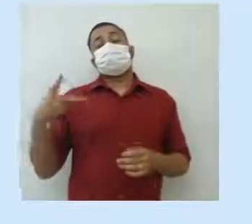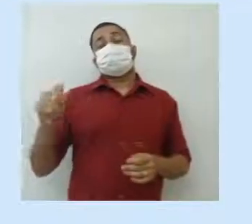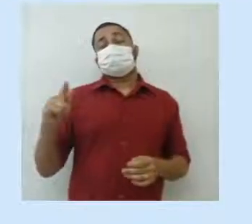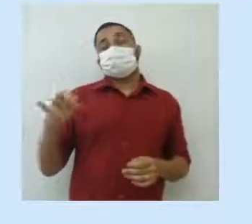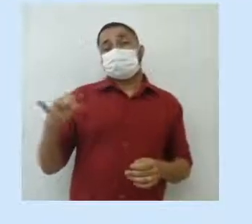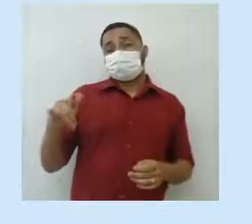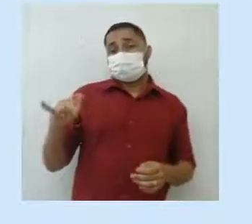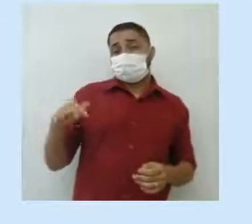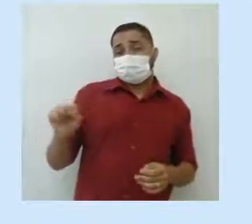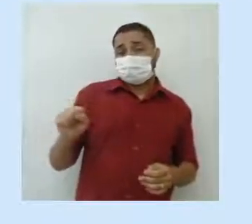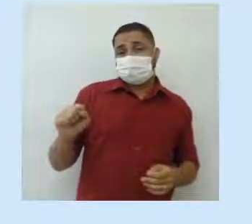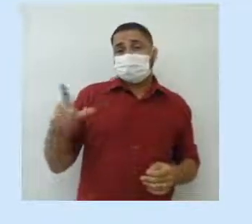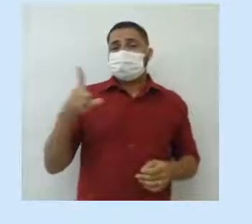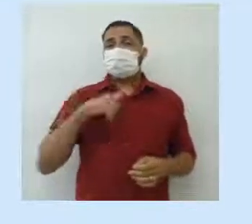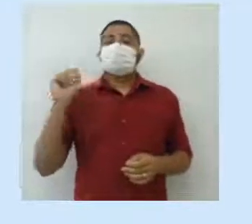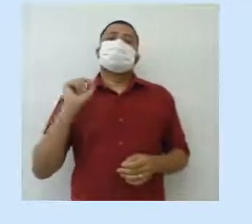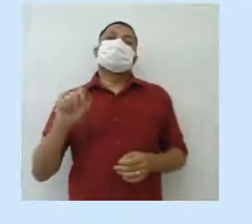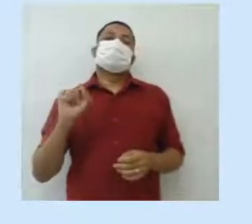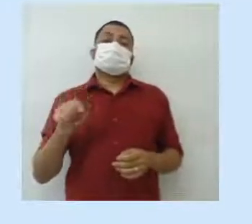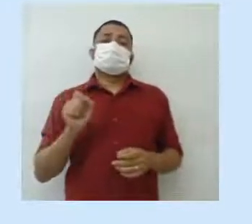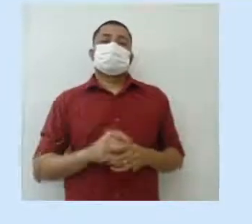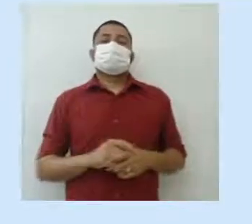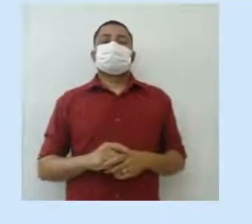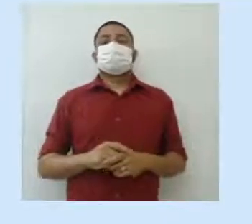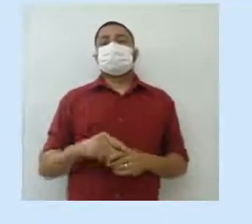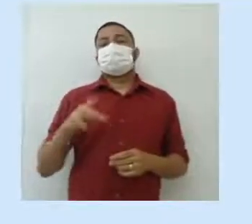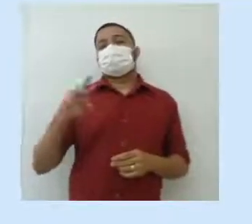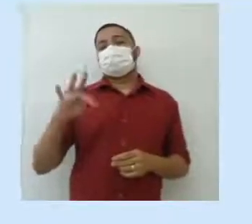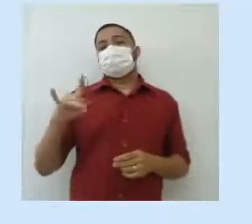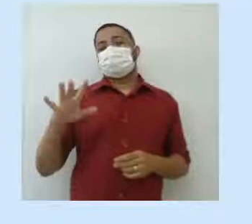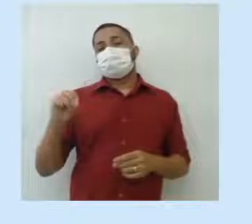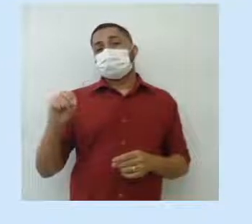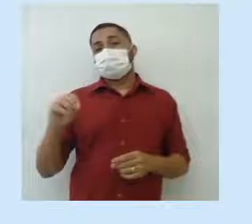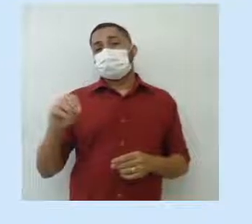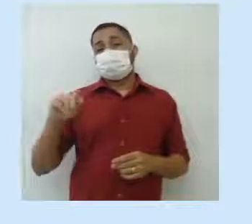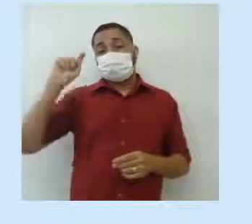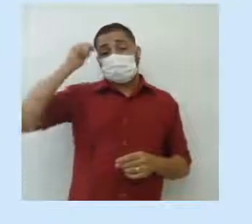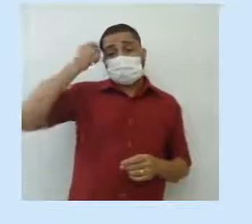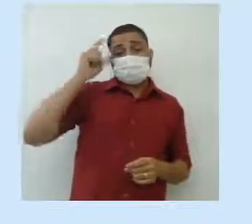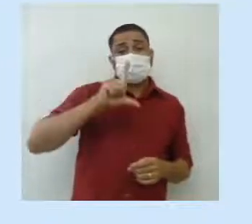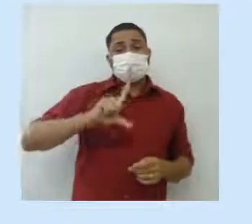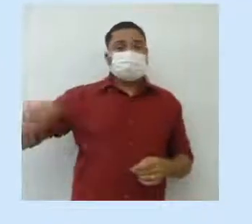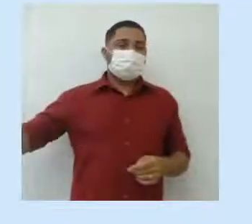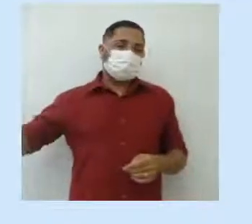que se constituíam o quê? Em redutos de negros fugidos, né?